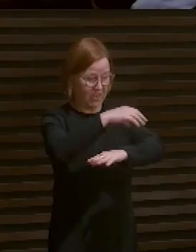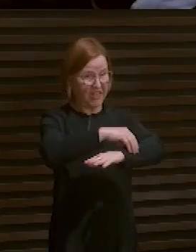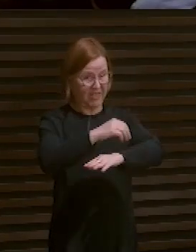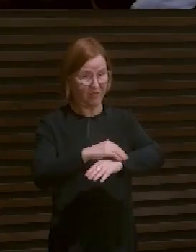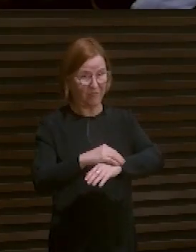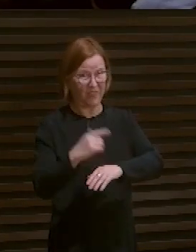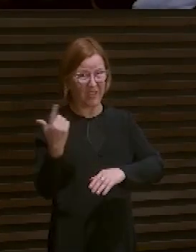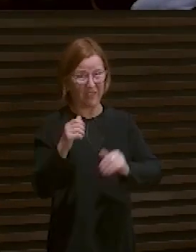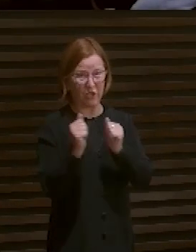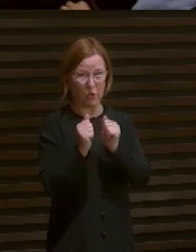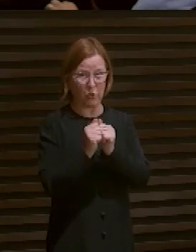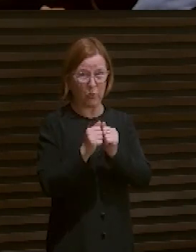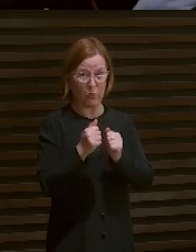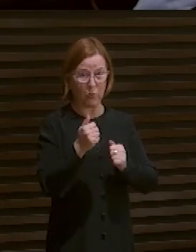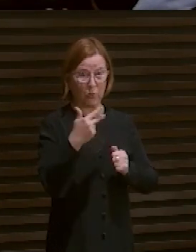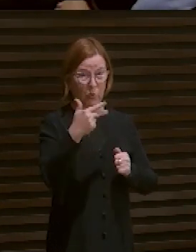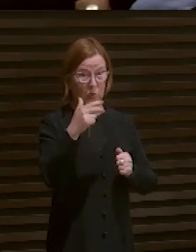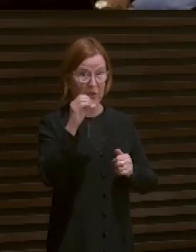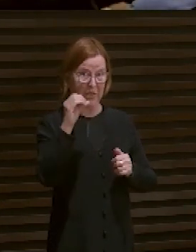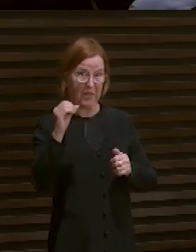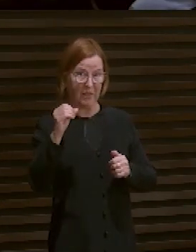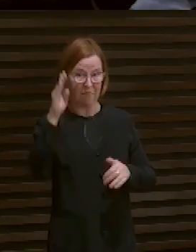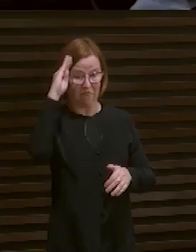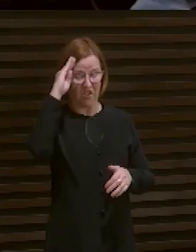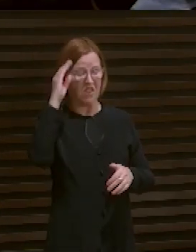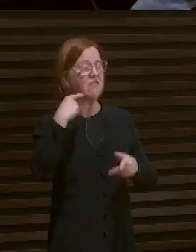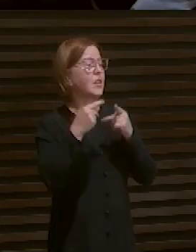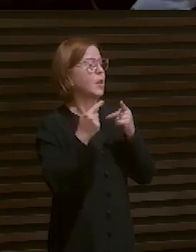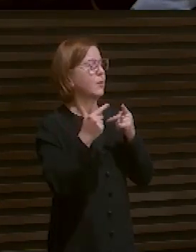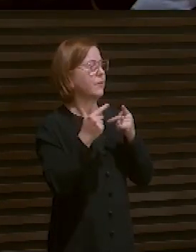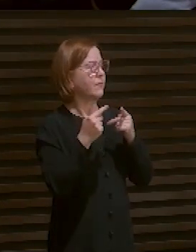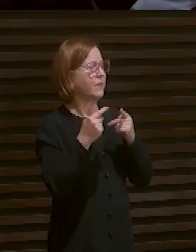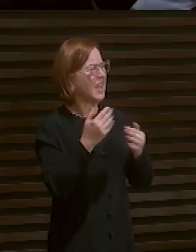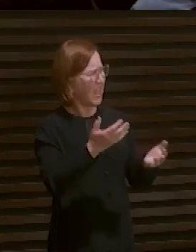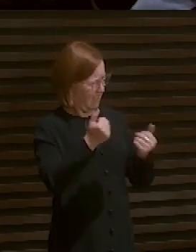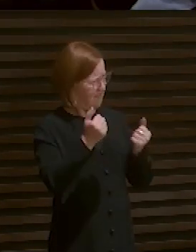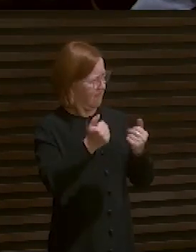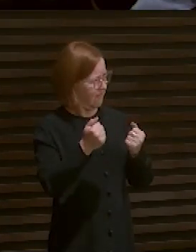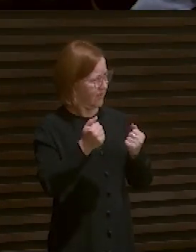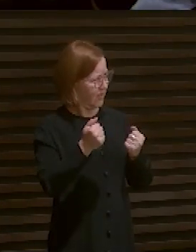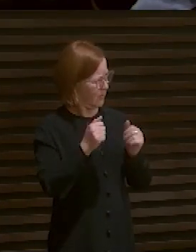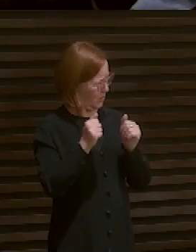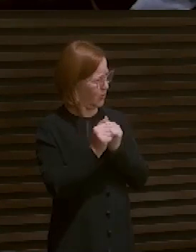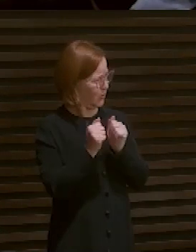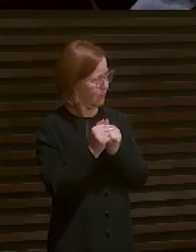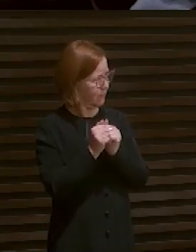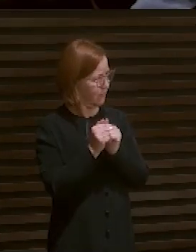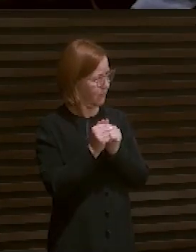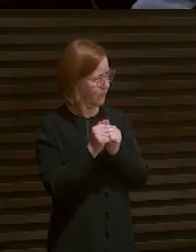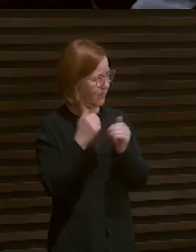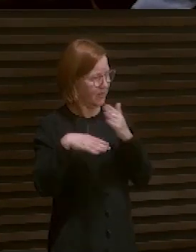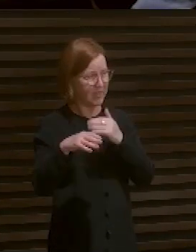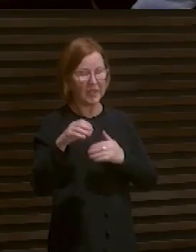de 300 soldados, virou para o Jacó e disse assim: vamos, meu irmão, vamos comigo lá para